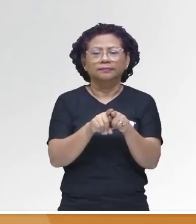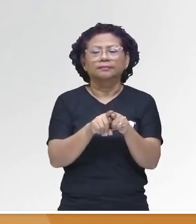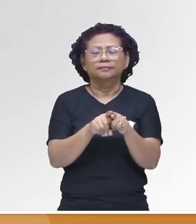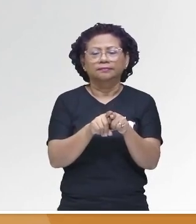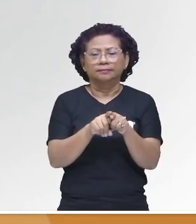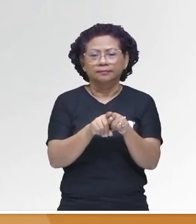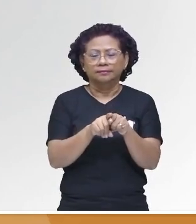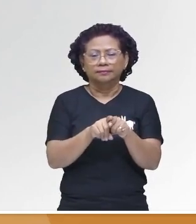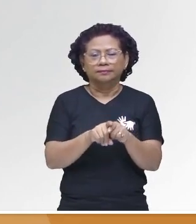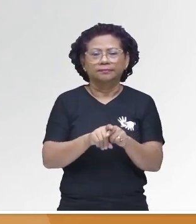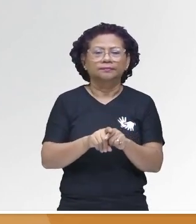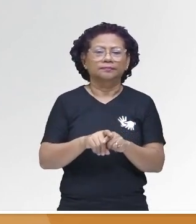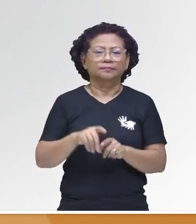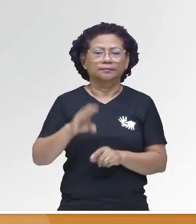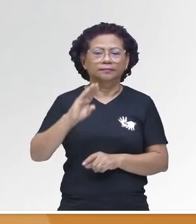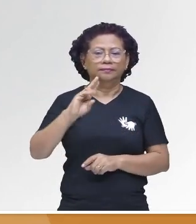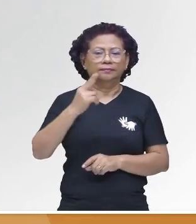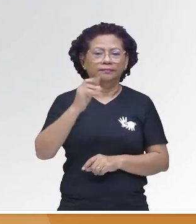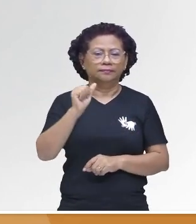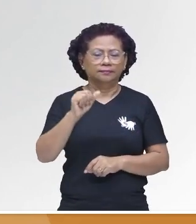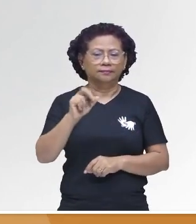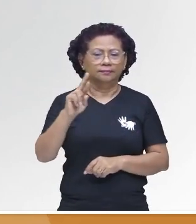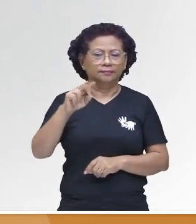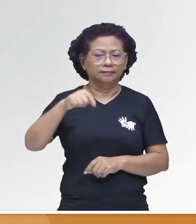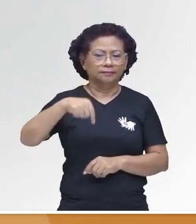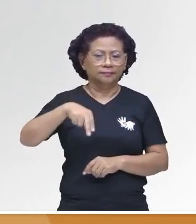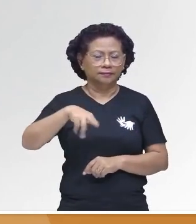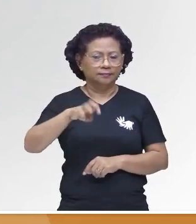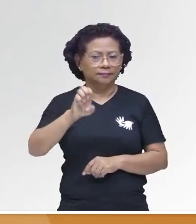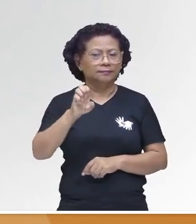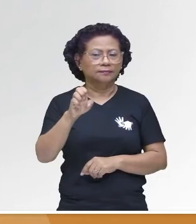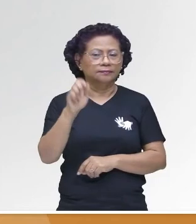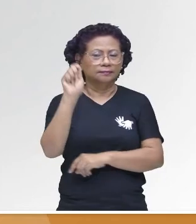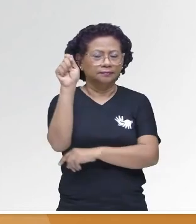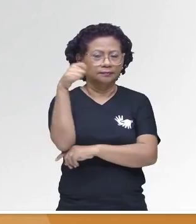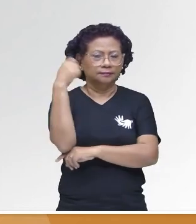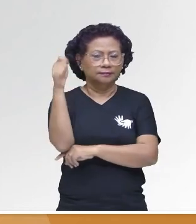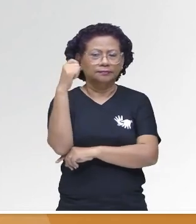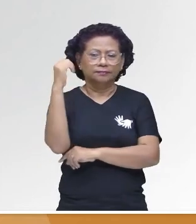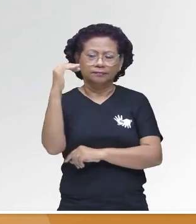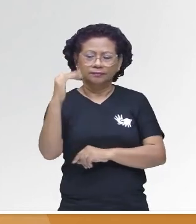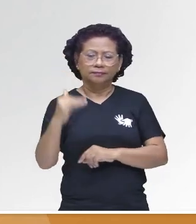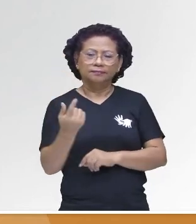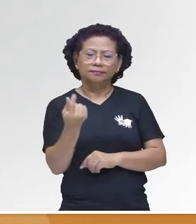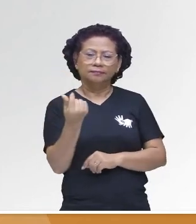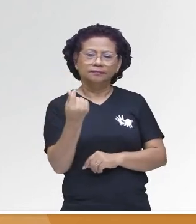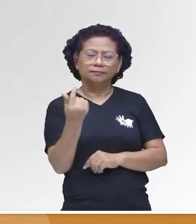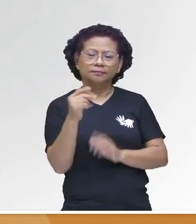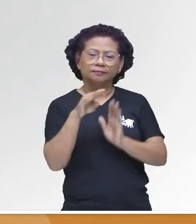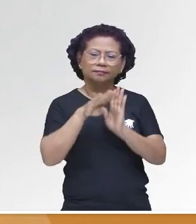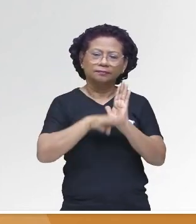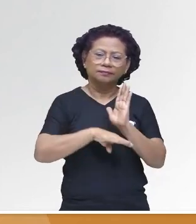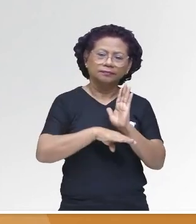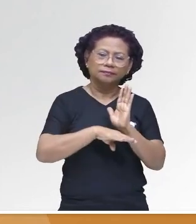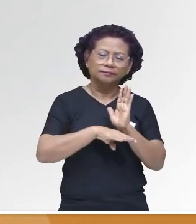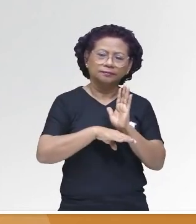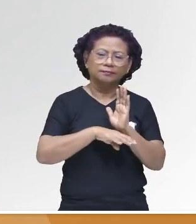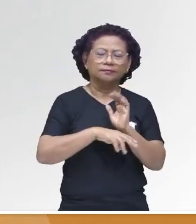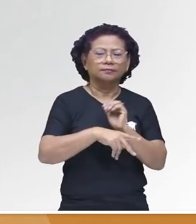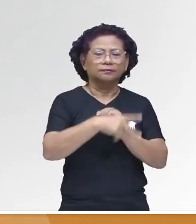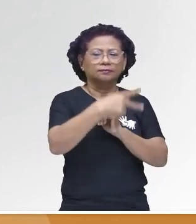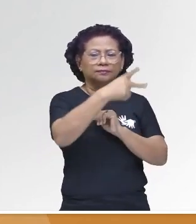o charque, o jabá do Rio Grande do Sul ficou mais barato do que o jabá, o charque